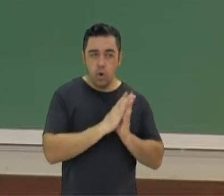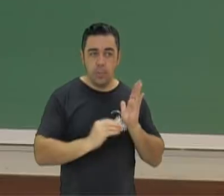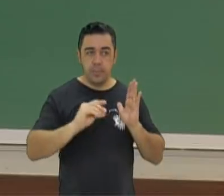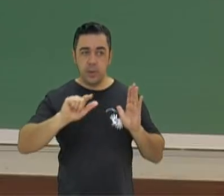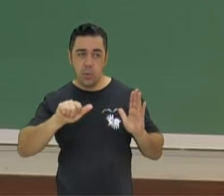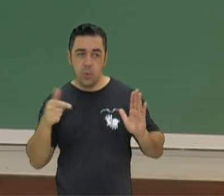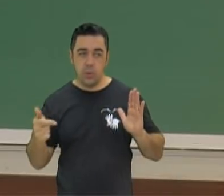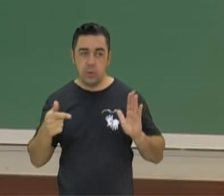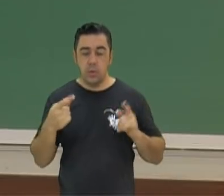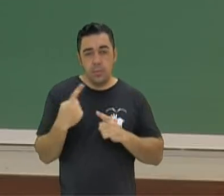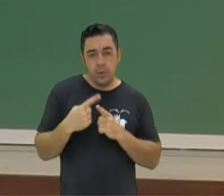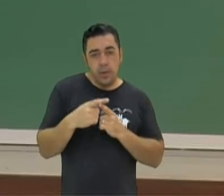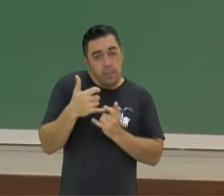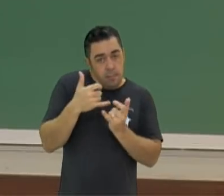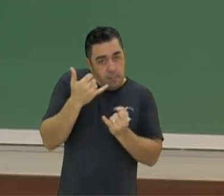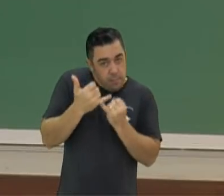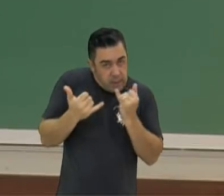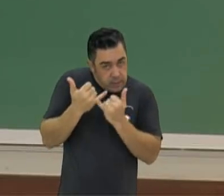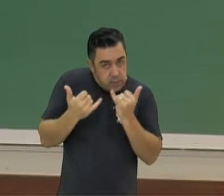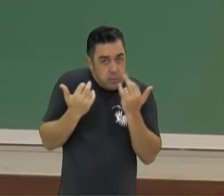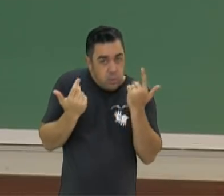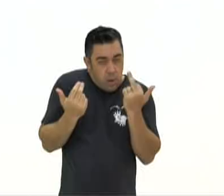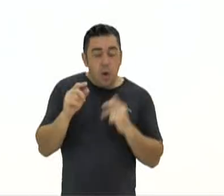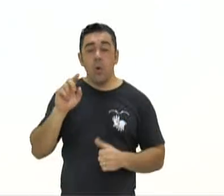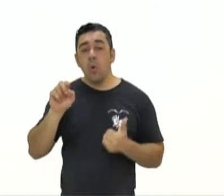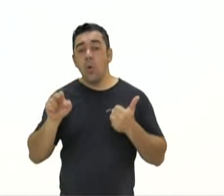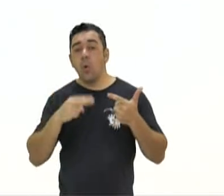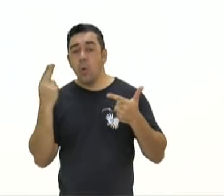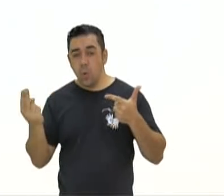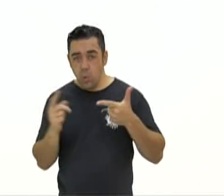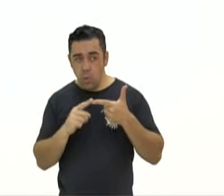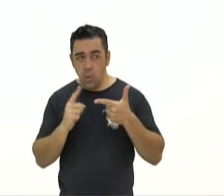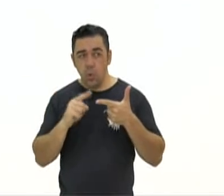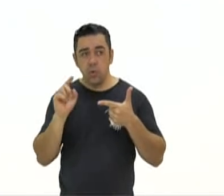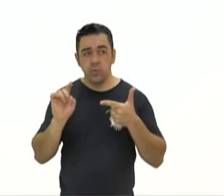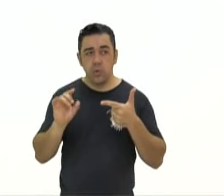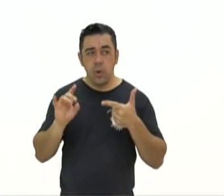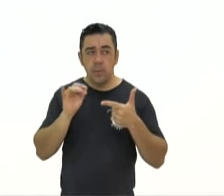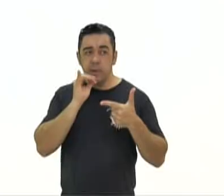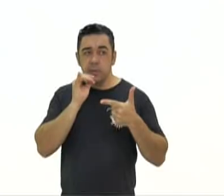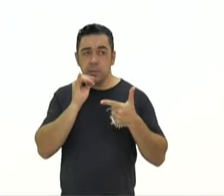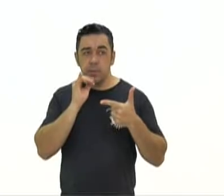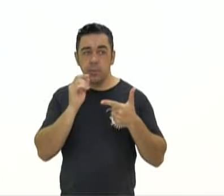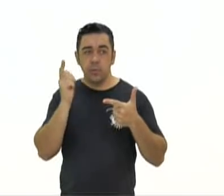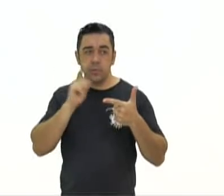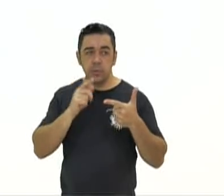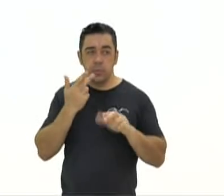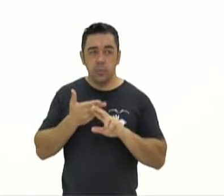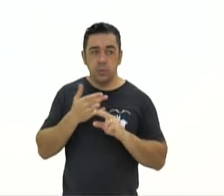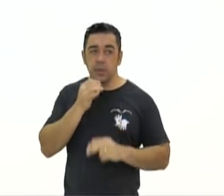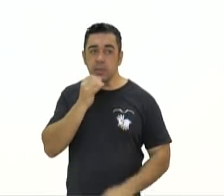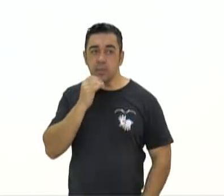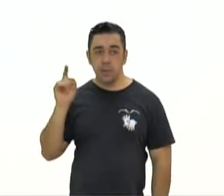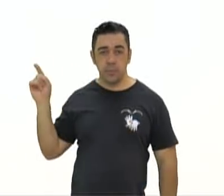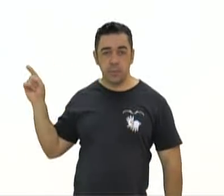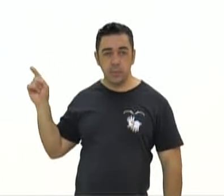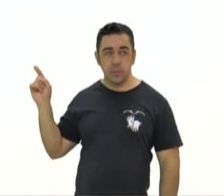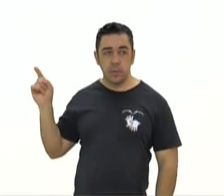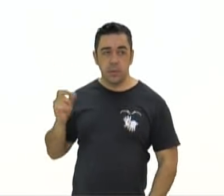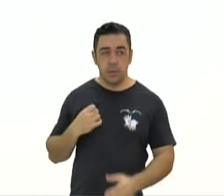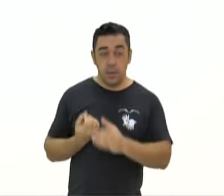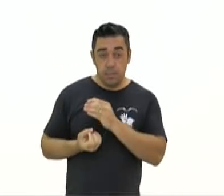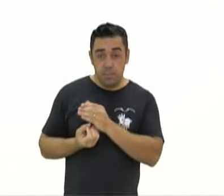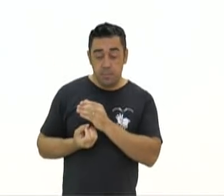quê? Ou para parecer tão perigosa quanto ela, ou simplesmente, né, por alguma outra vantagem. Vocês estão vendo aqui, por exemplo, plantas,